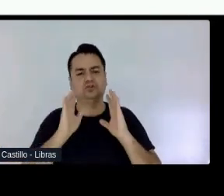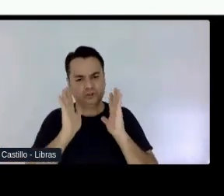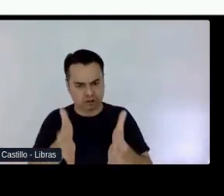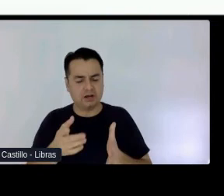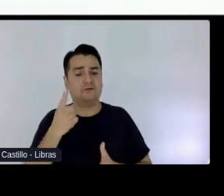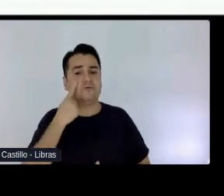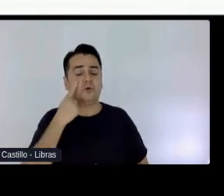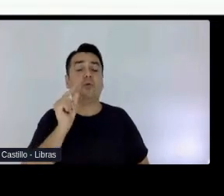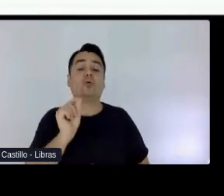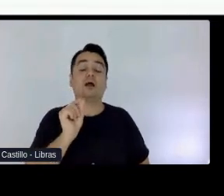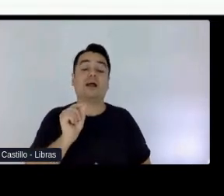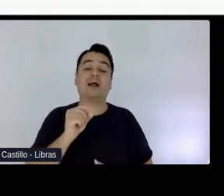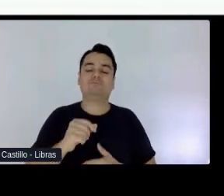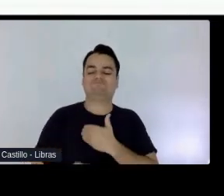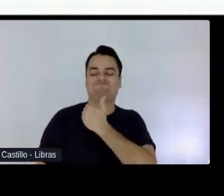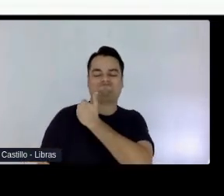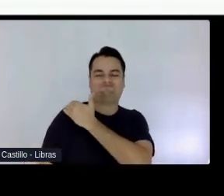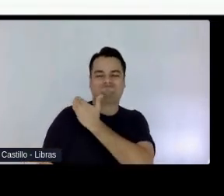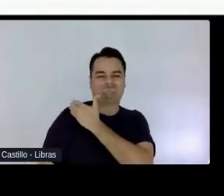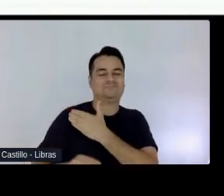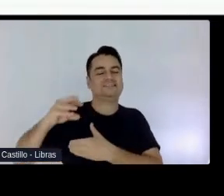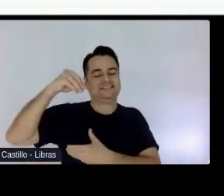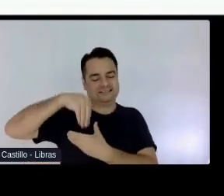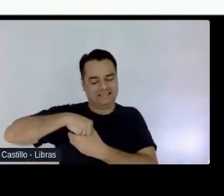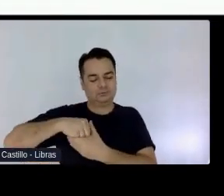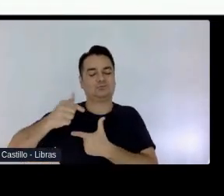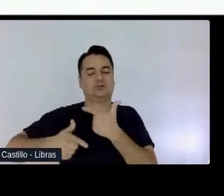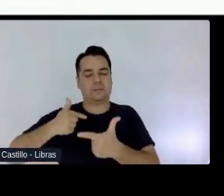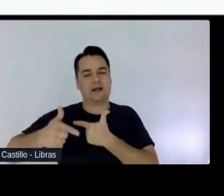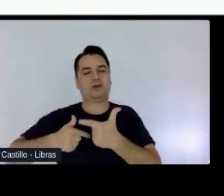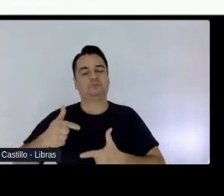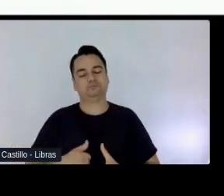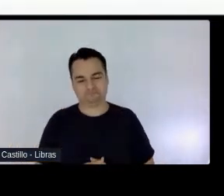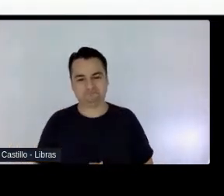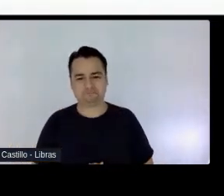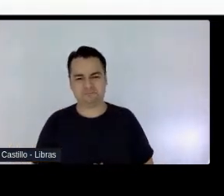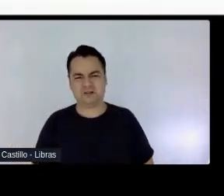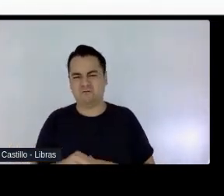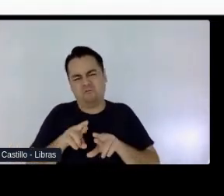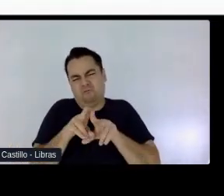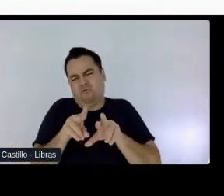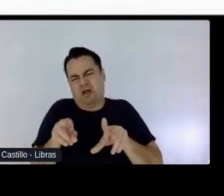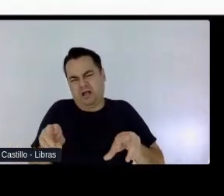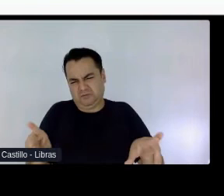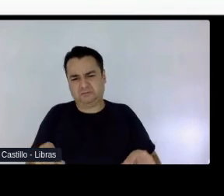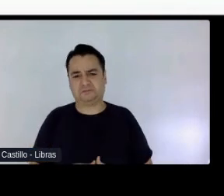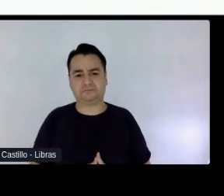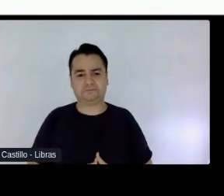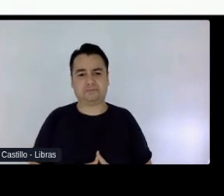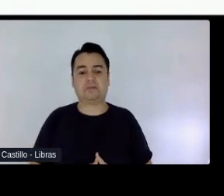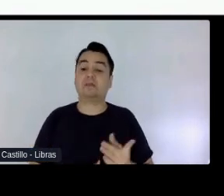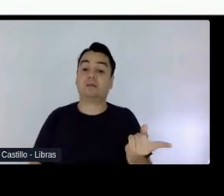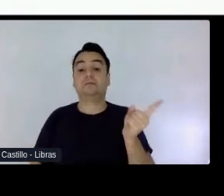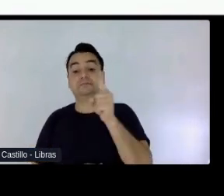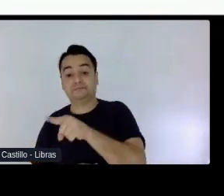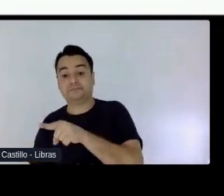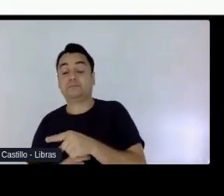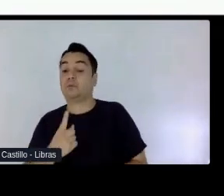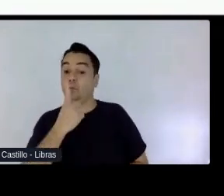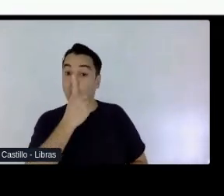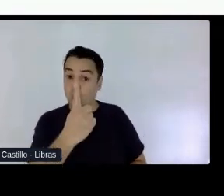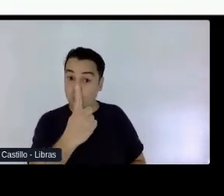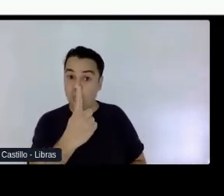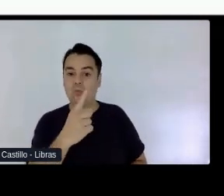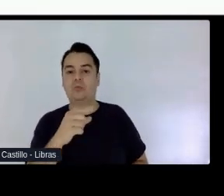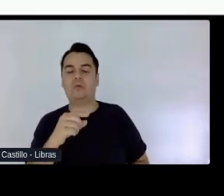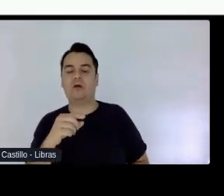vivenciaram discriminação no trabalho, né? Então, aqui a gente está falando de todos os tipos de discriminação, né? E desses, assim, 1 a cada